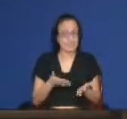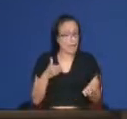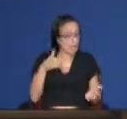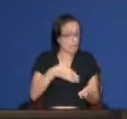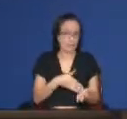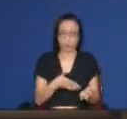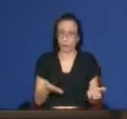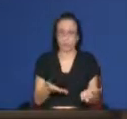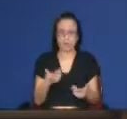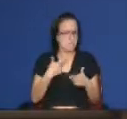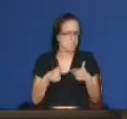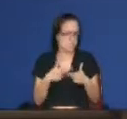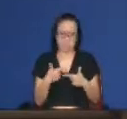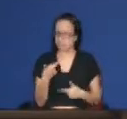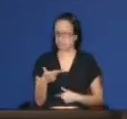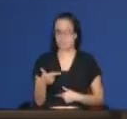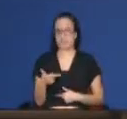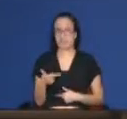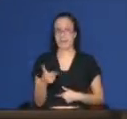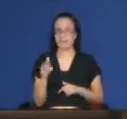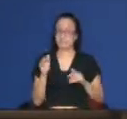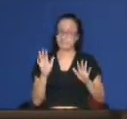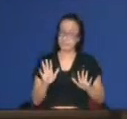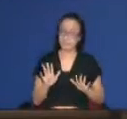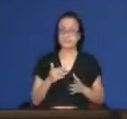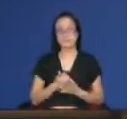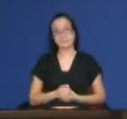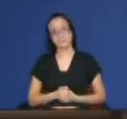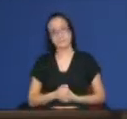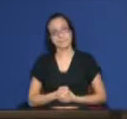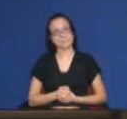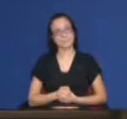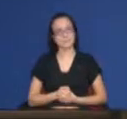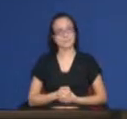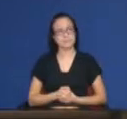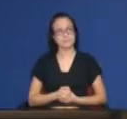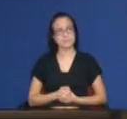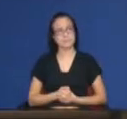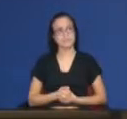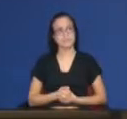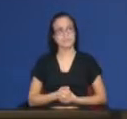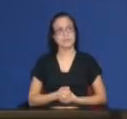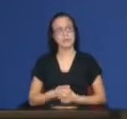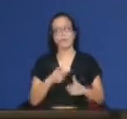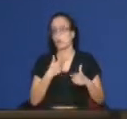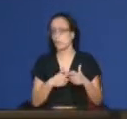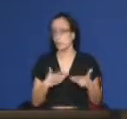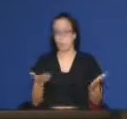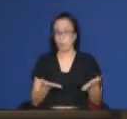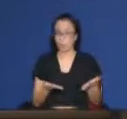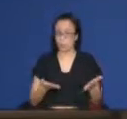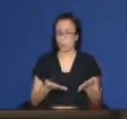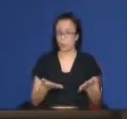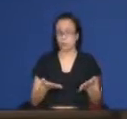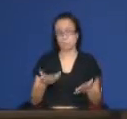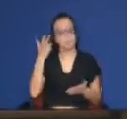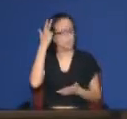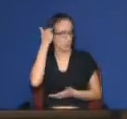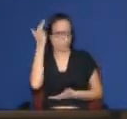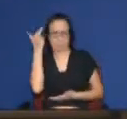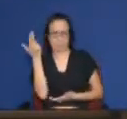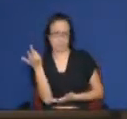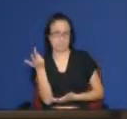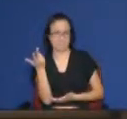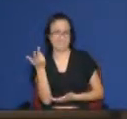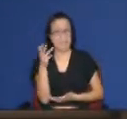problema nenhum de abastecimento. Então, posto isso, a situação é normal hoje, pode ser que ela não seja